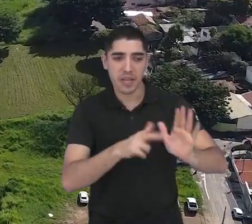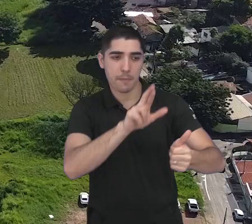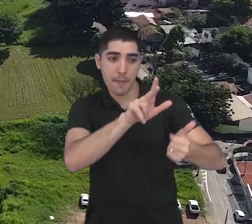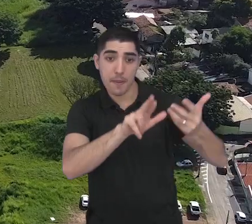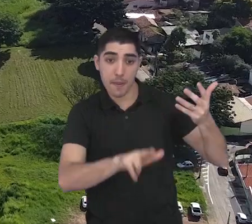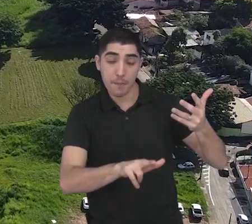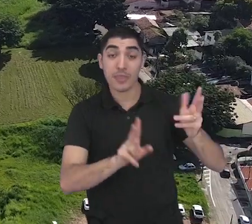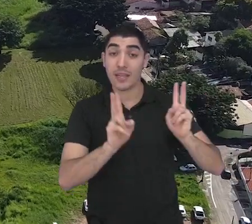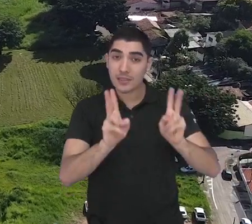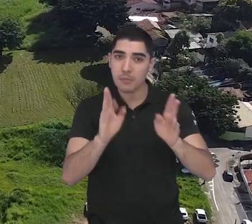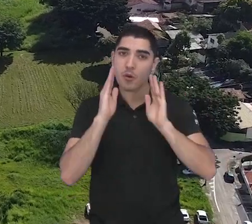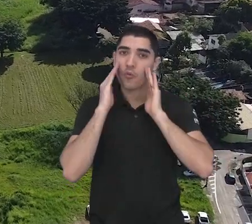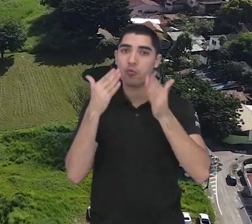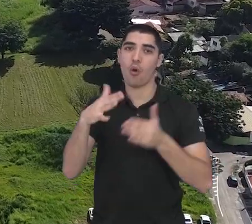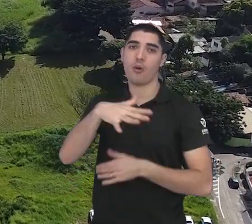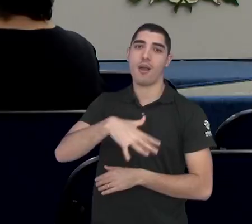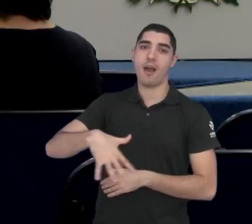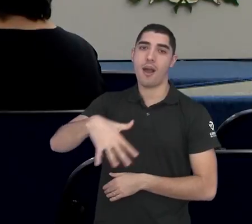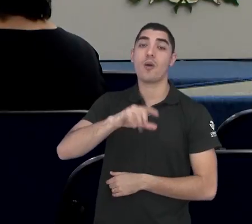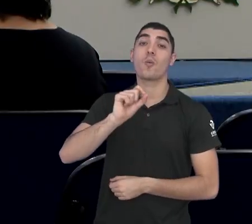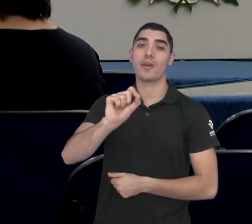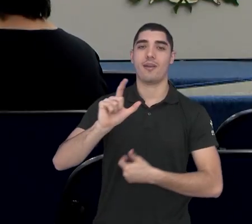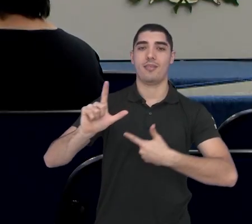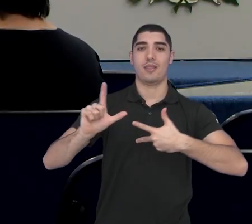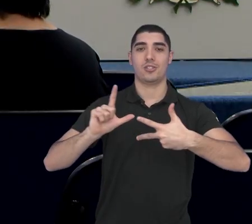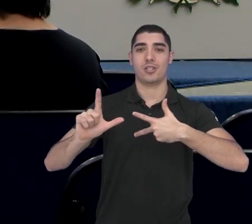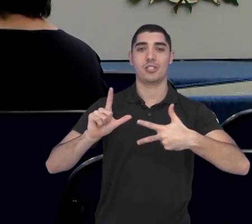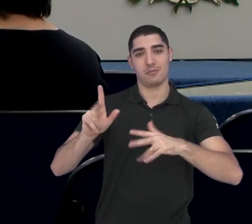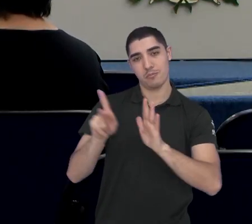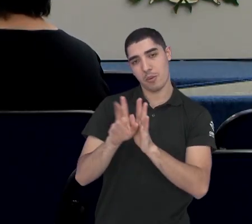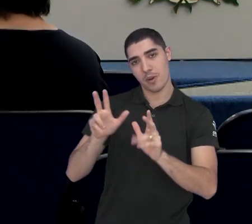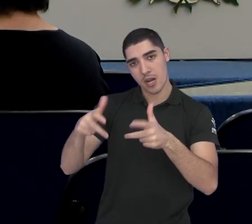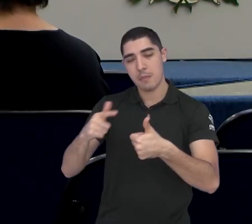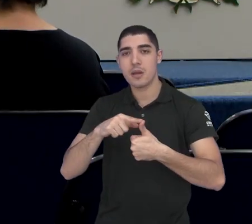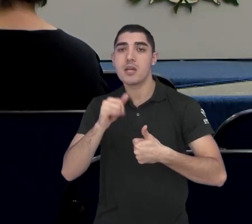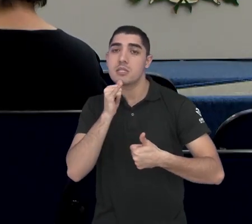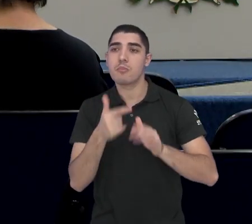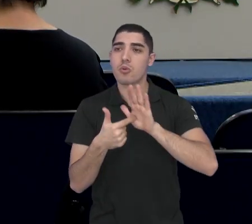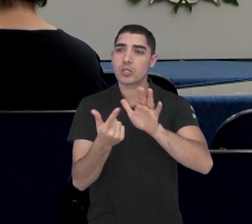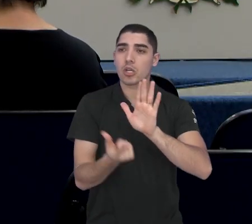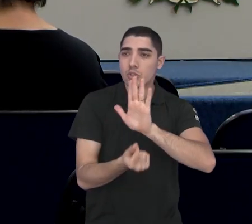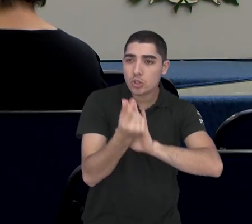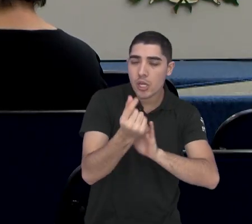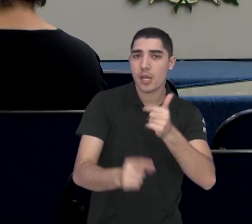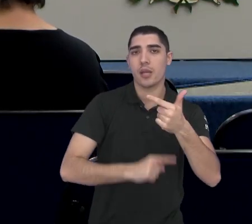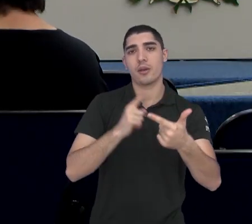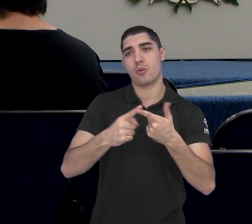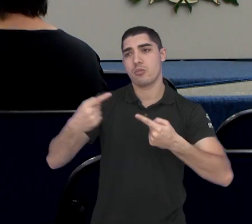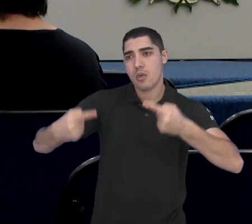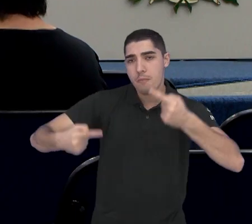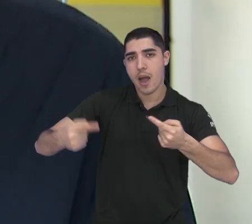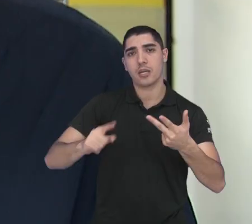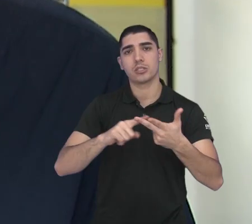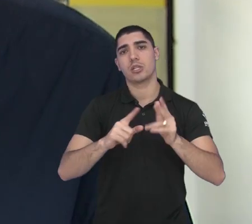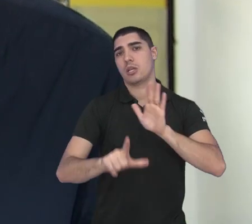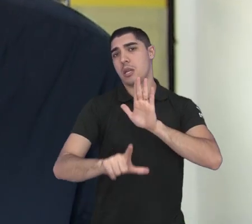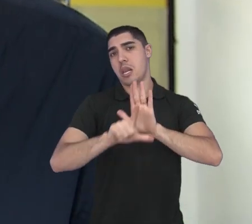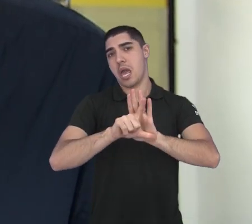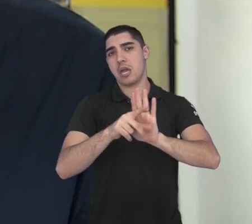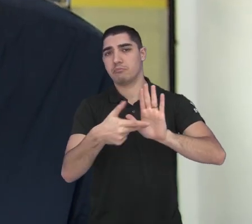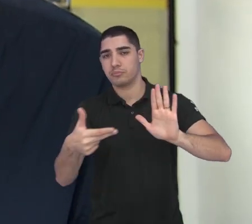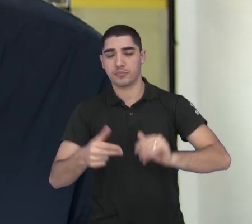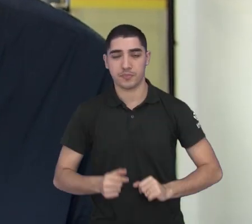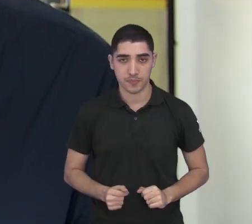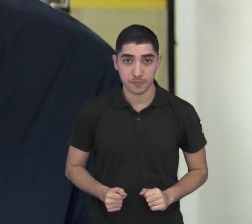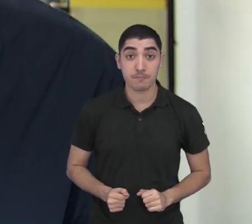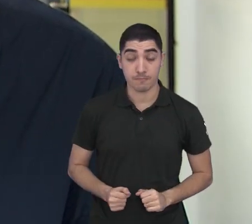são associados ao Legislativo, onde acontecem debates, prestação de contas e discussão de projetos de lei. A audiência